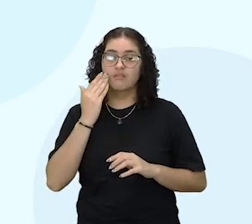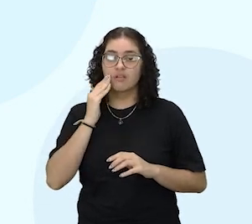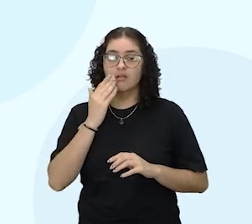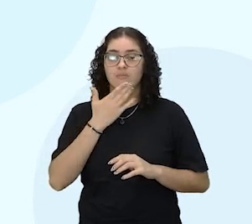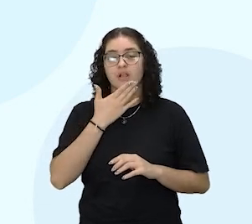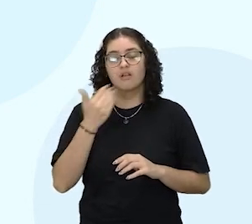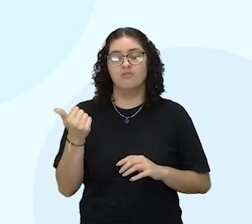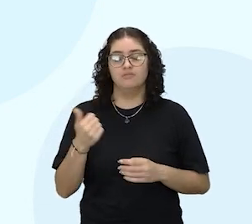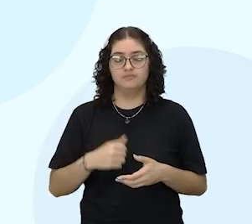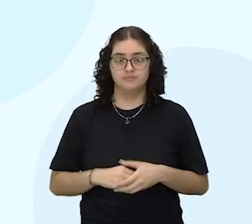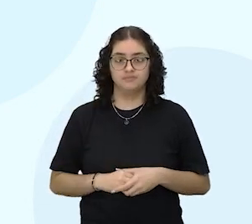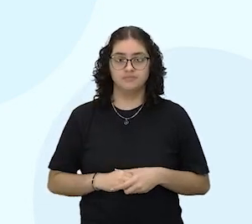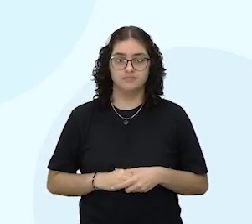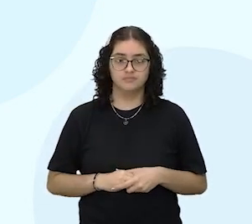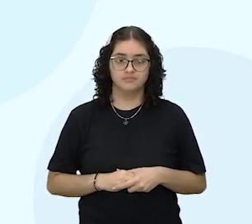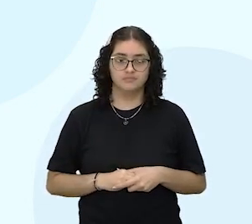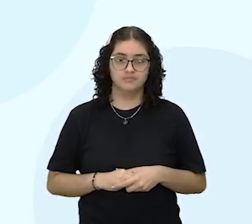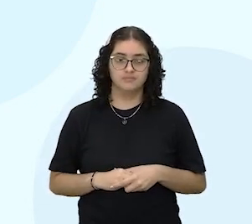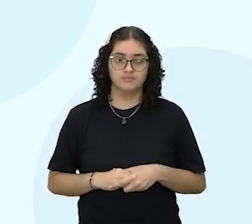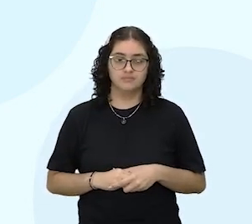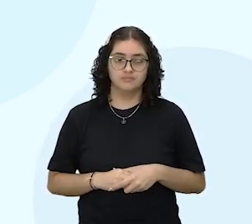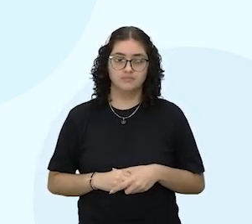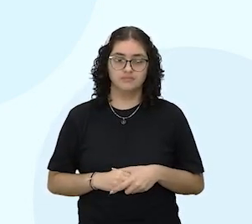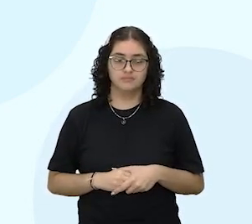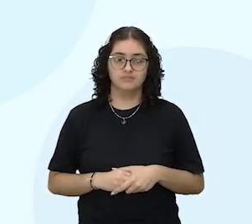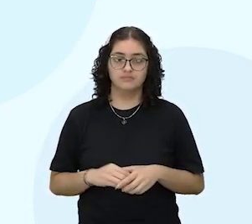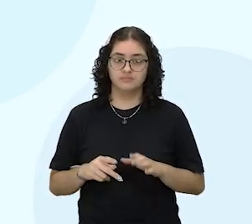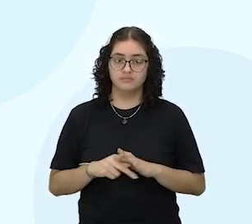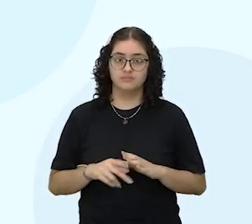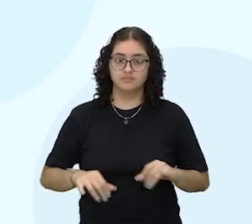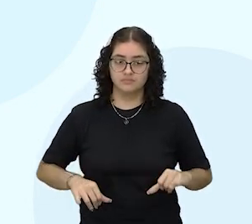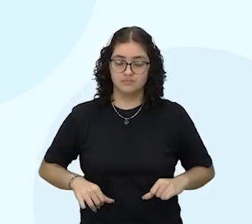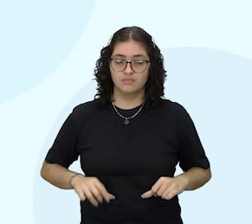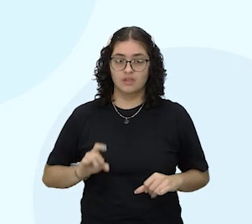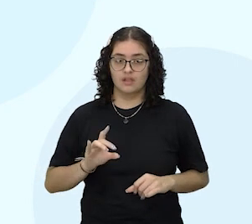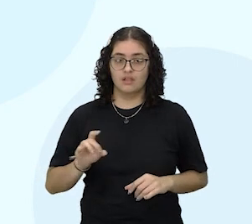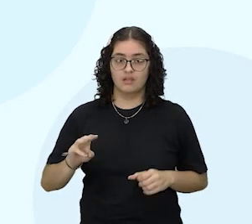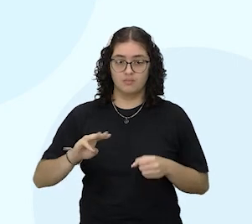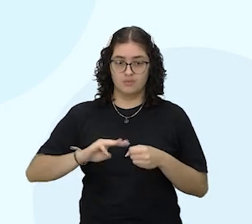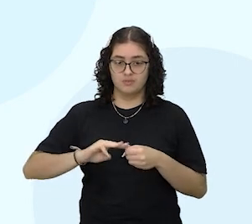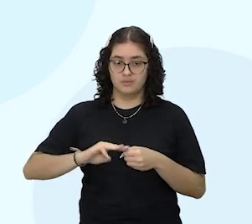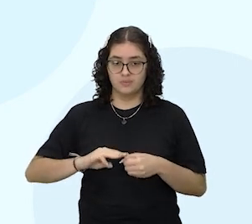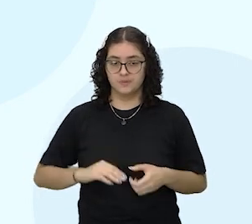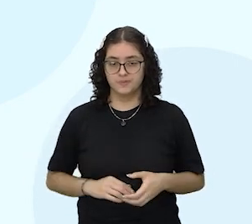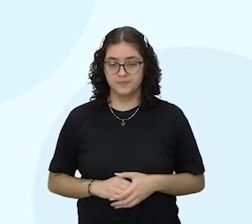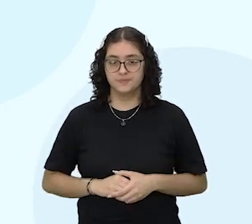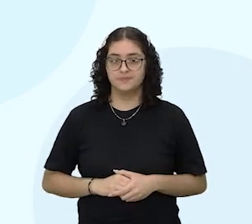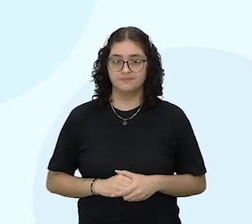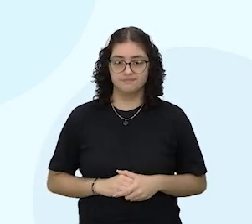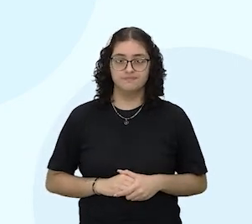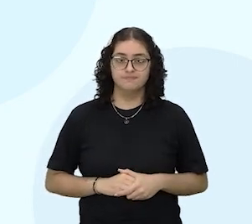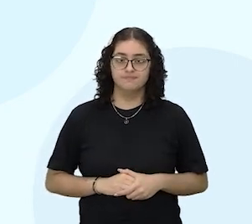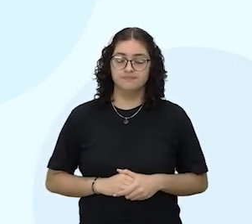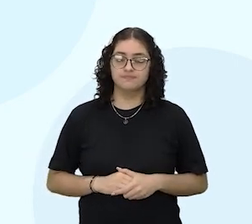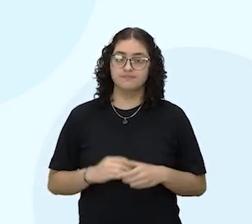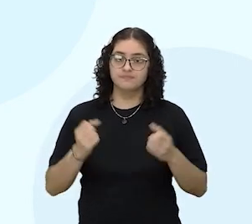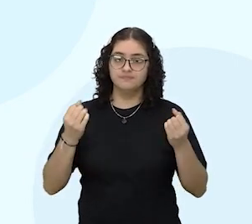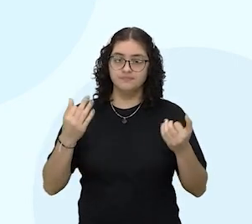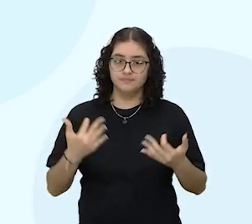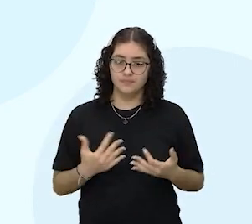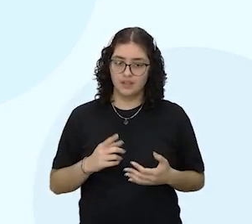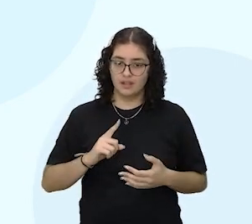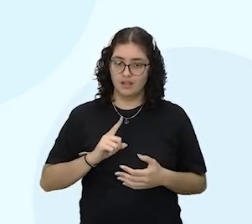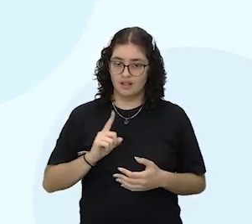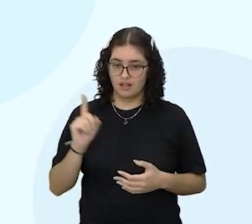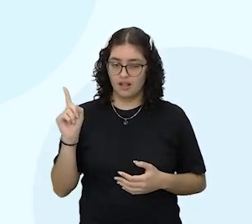a questão dessa vulnerabilidade, né, de cada município. E explicando, né, o índice ele transita